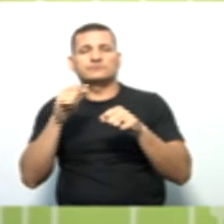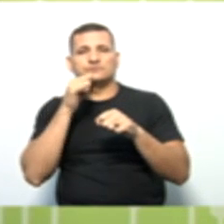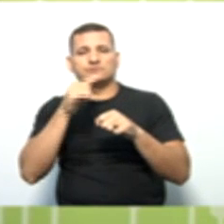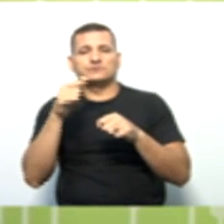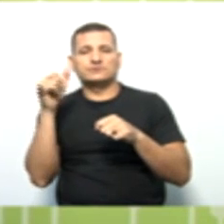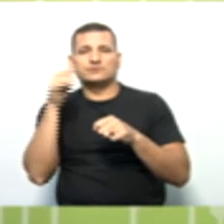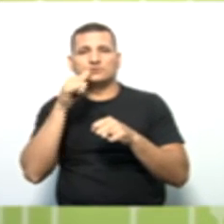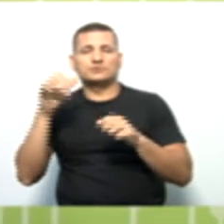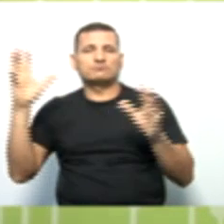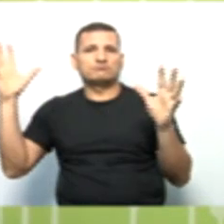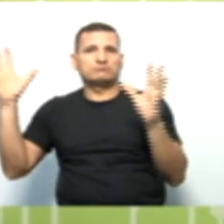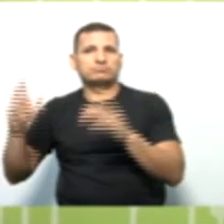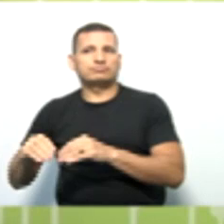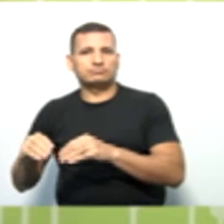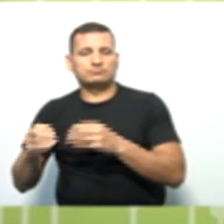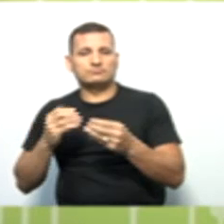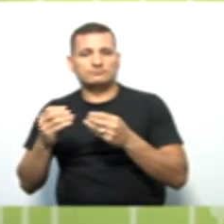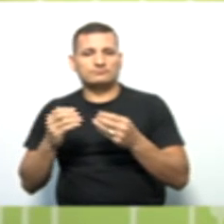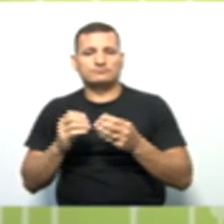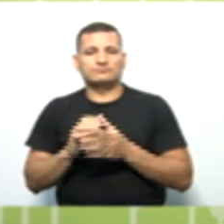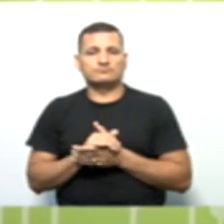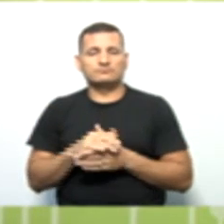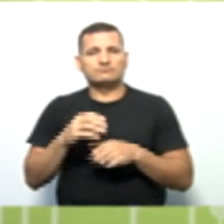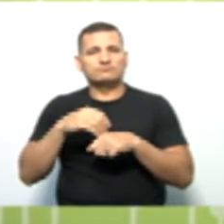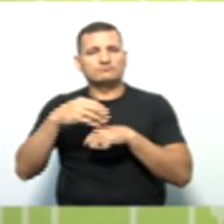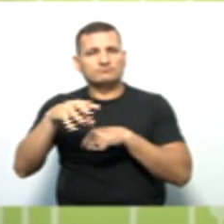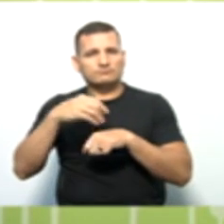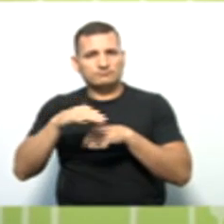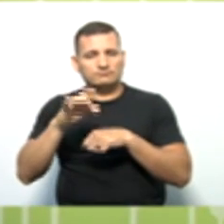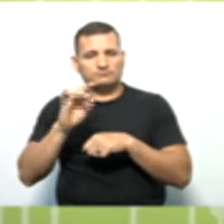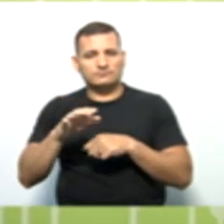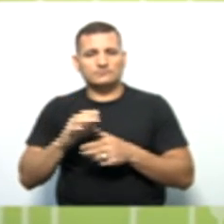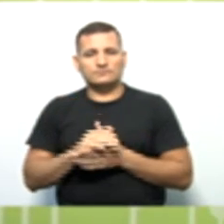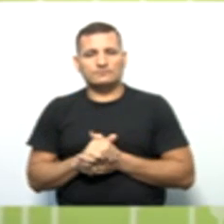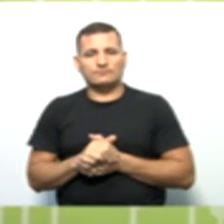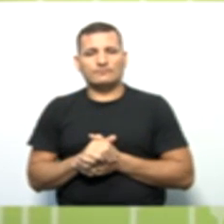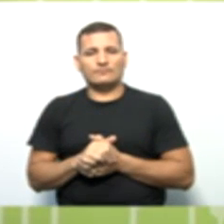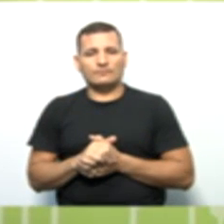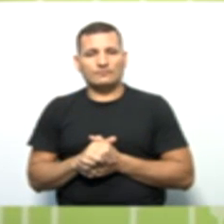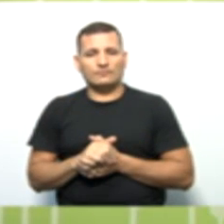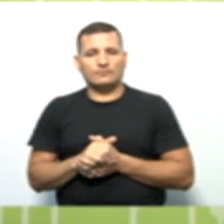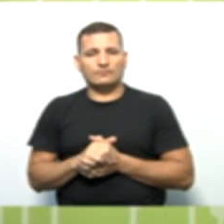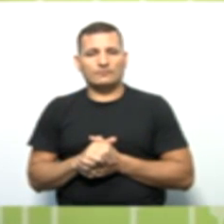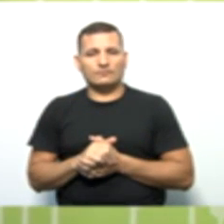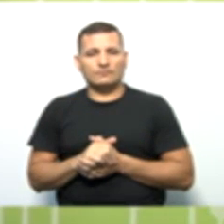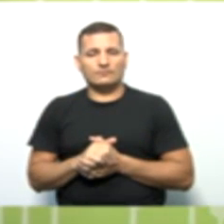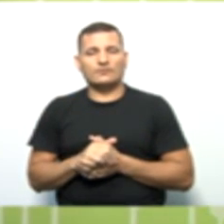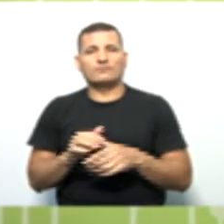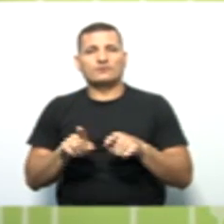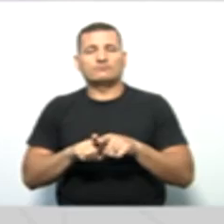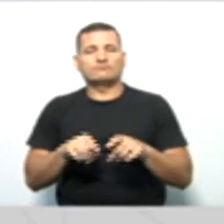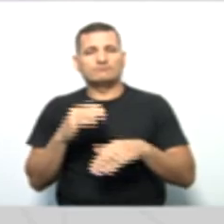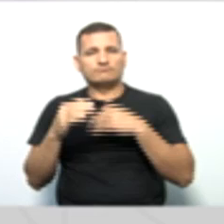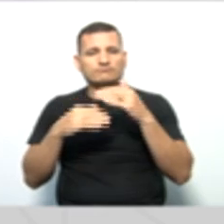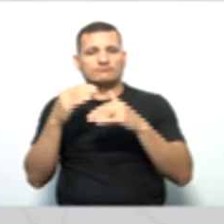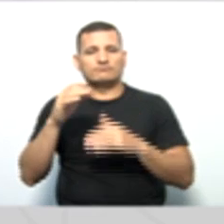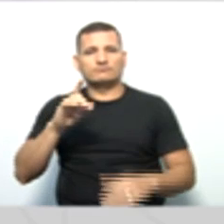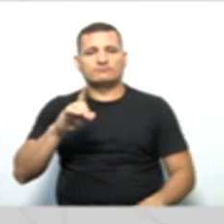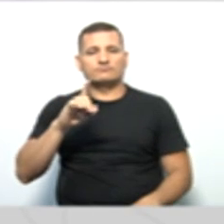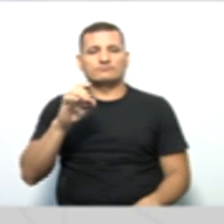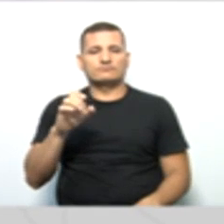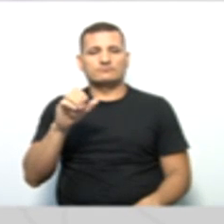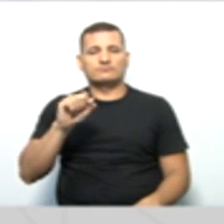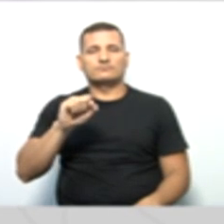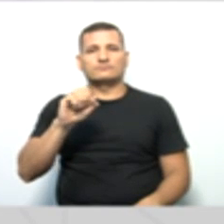energia, tá? Por aí vai, gente. Essas são as dicas. E a gente tem também aqui, ó, questão do desempenho. Notem aí, gente,